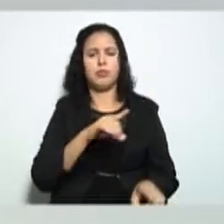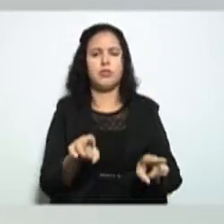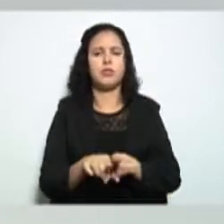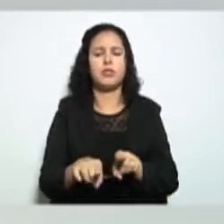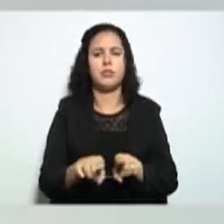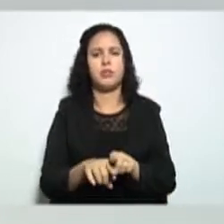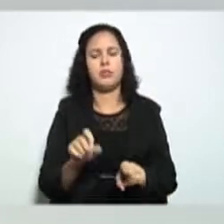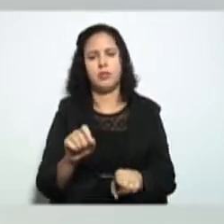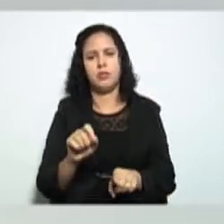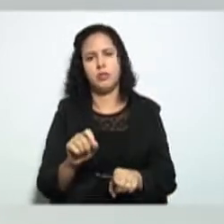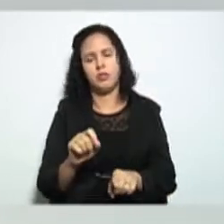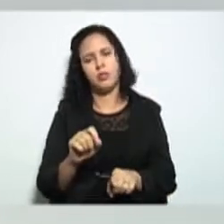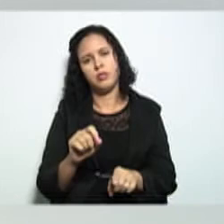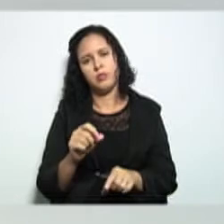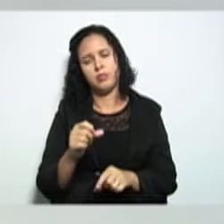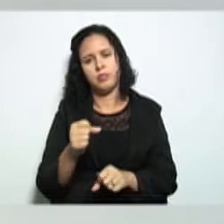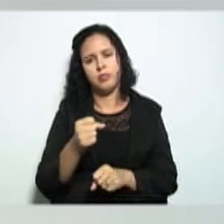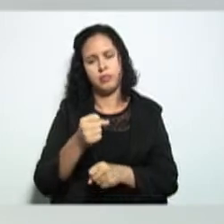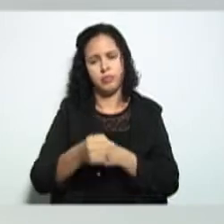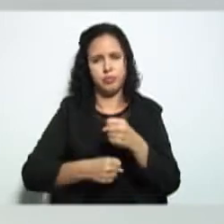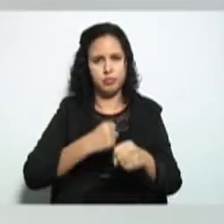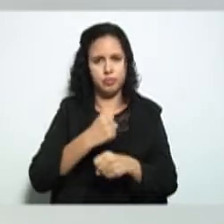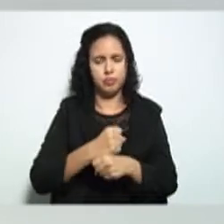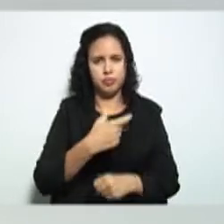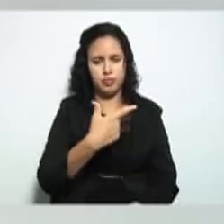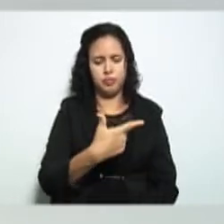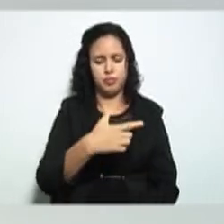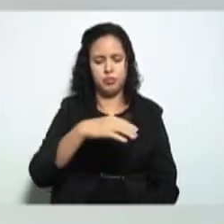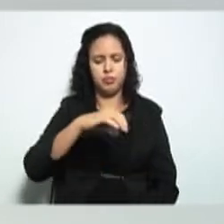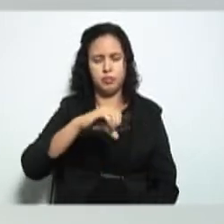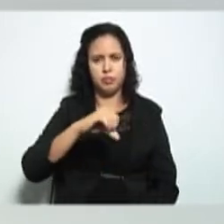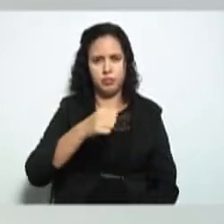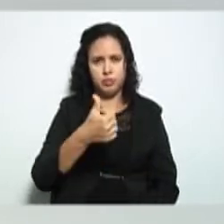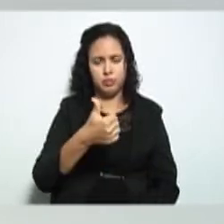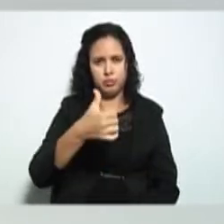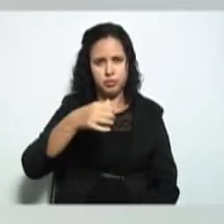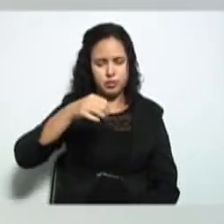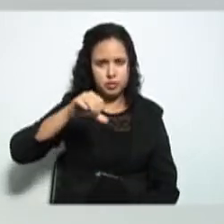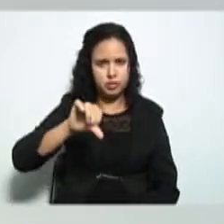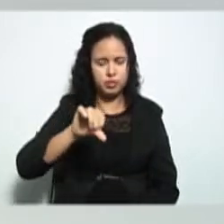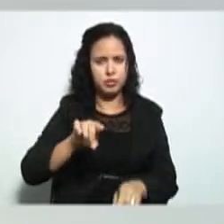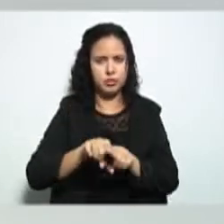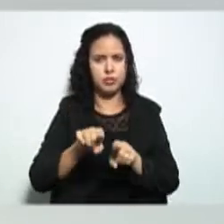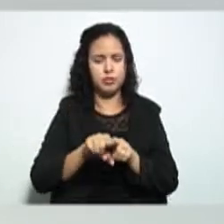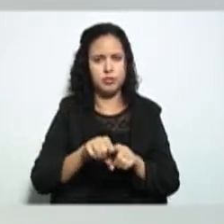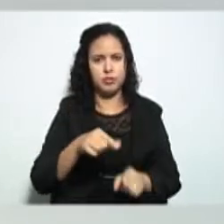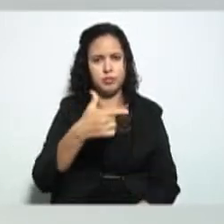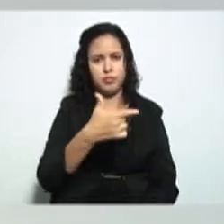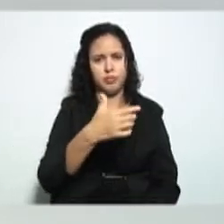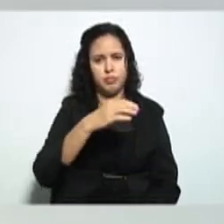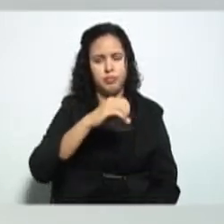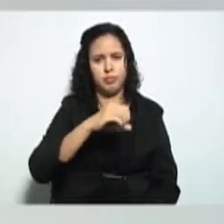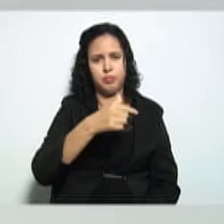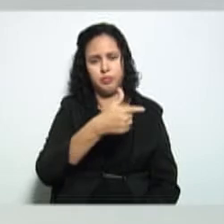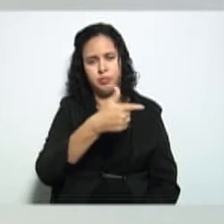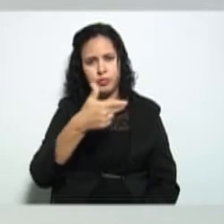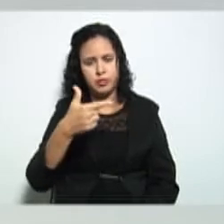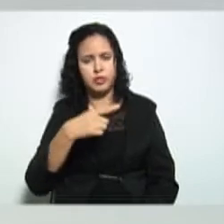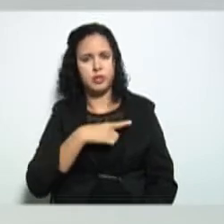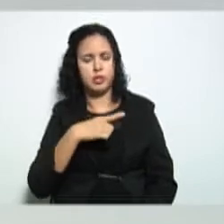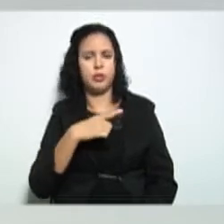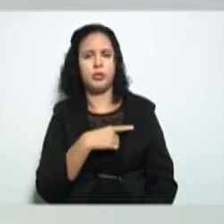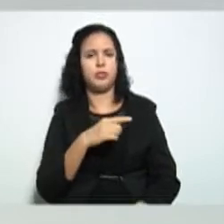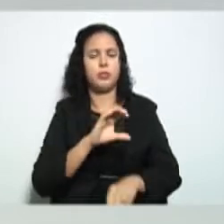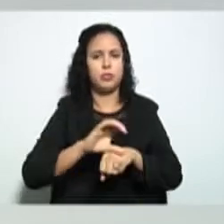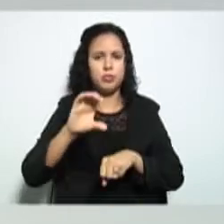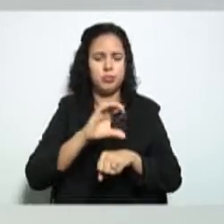o IFRA, a partir de 2018 e 2019 a 2022, iremos ofertar cursos de educação superior, ou